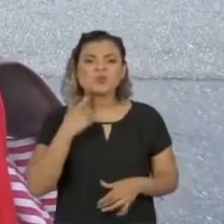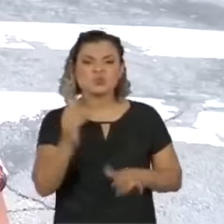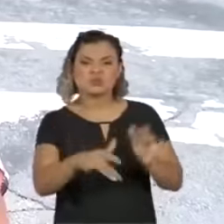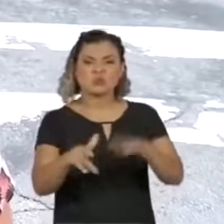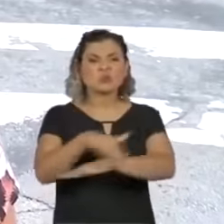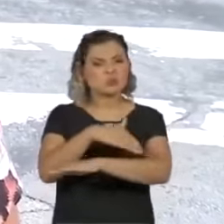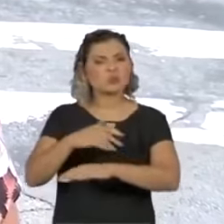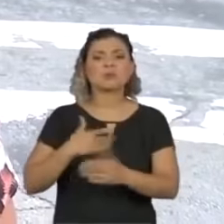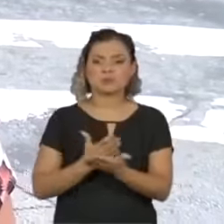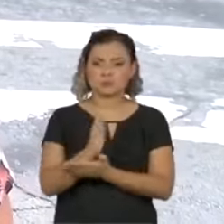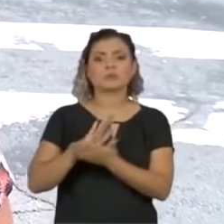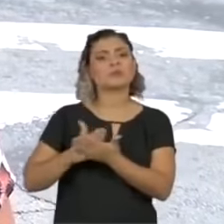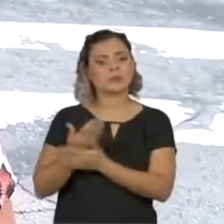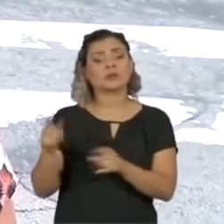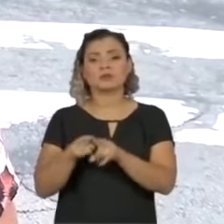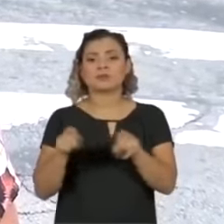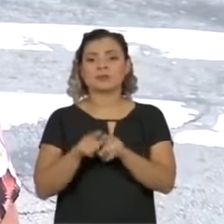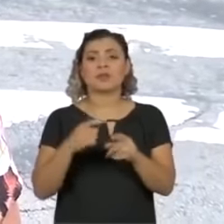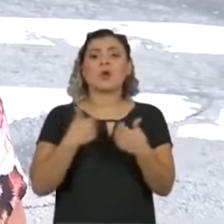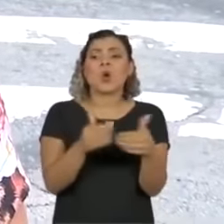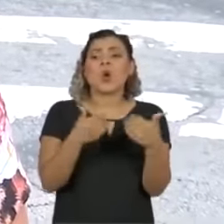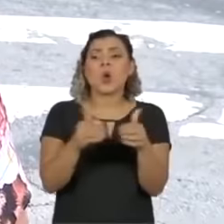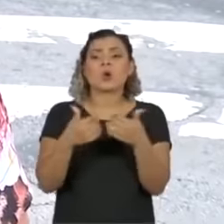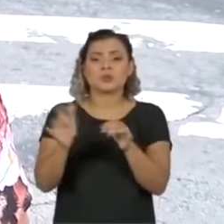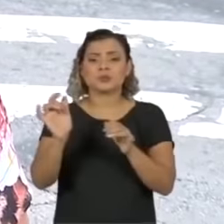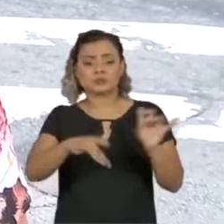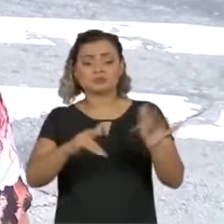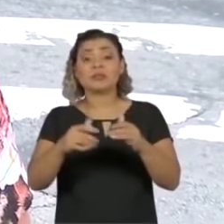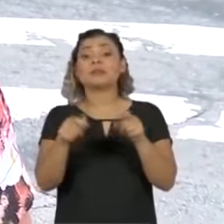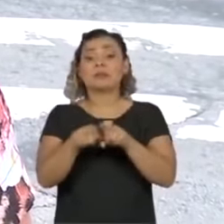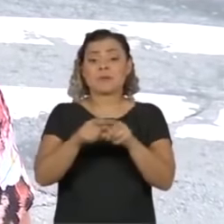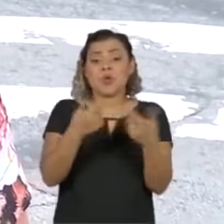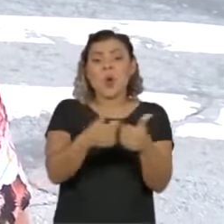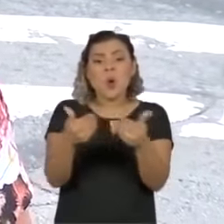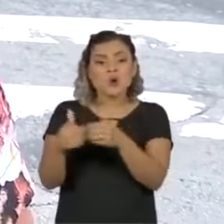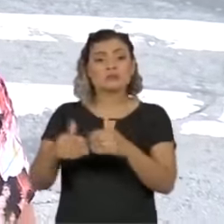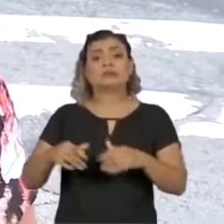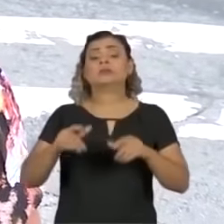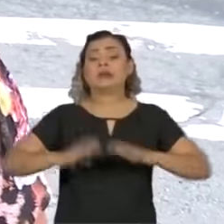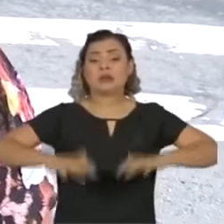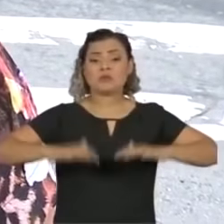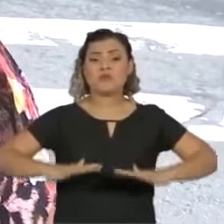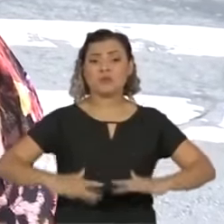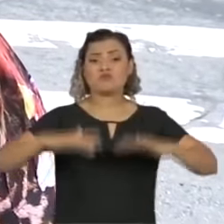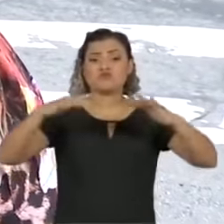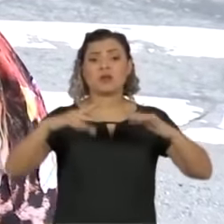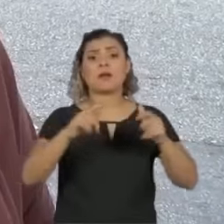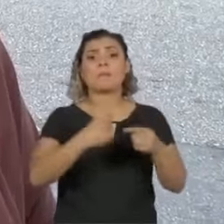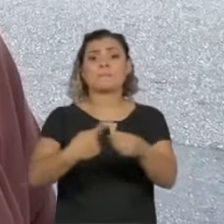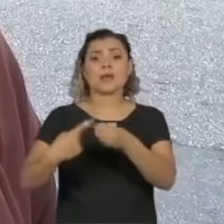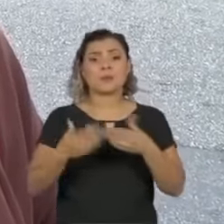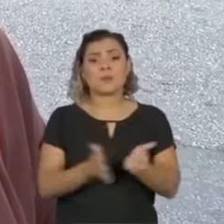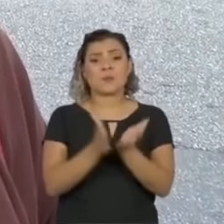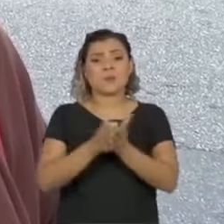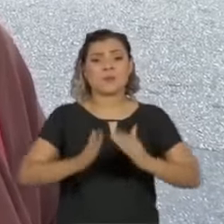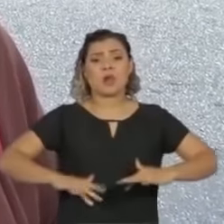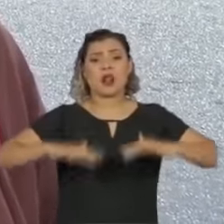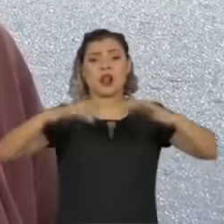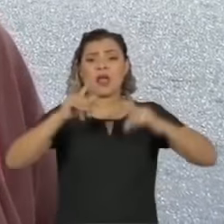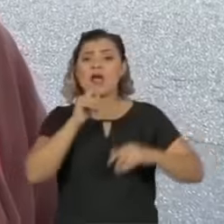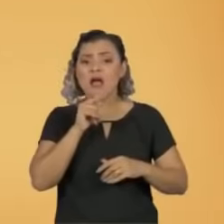bastante. A condução, que às vezes está precária, Das enchentes que dá nos bairros pobres por aqui. Eu não gosto da